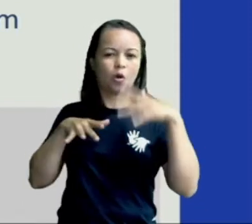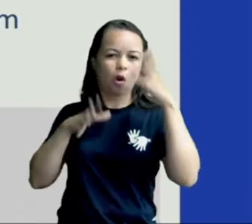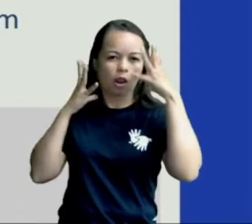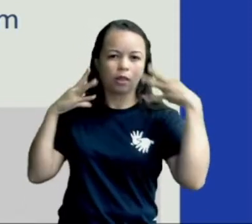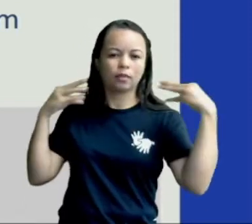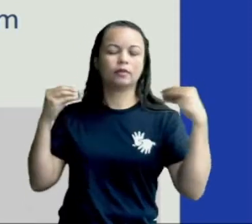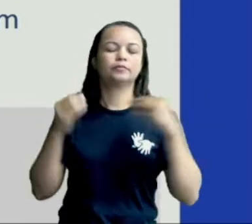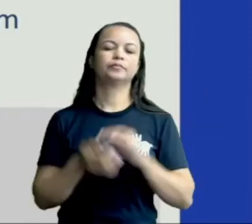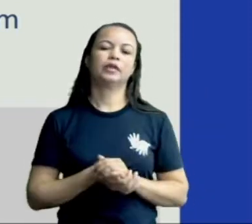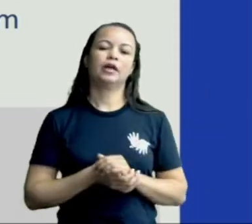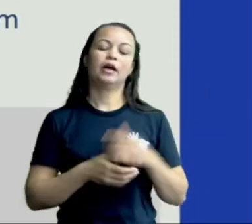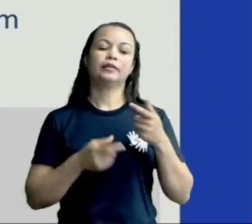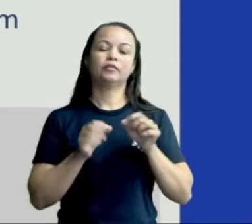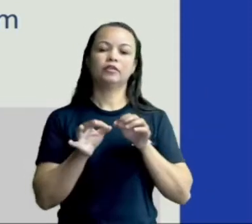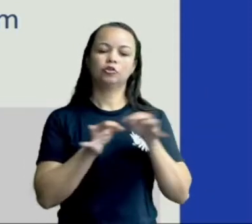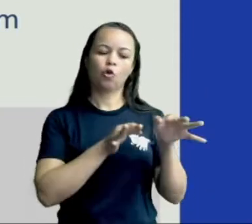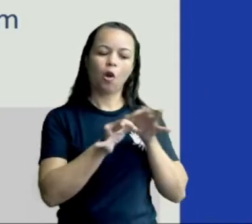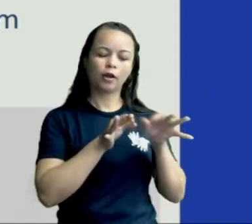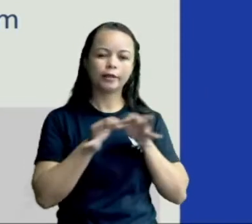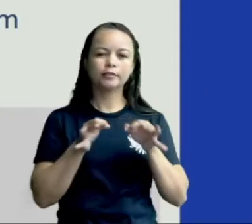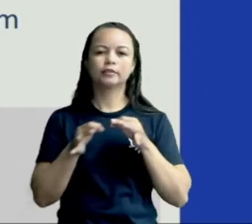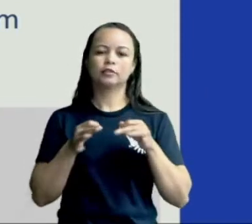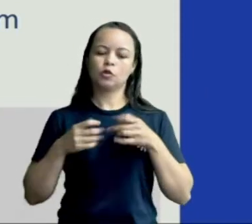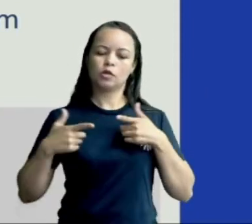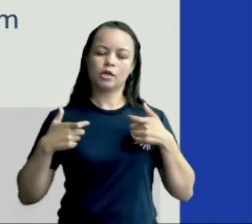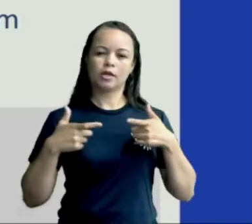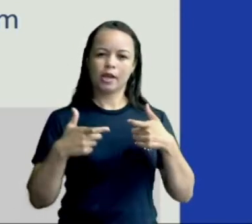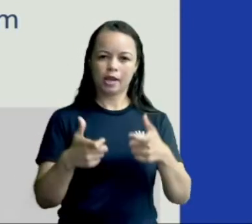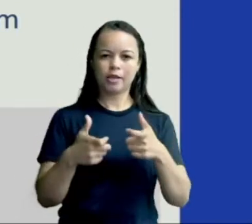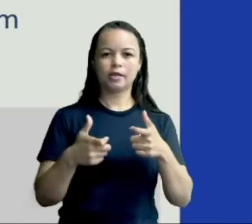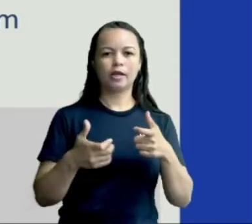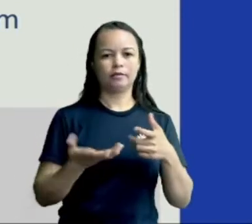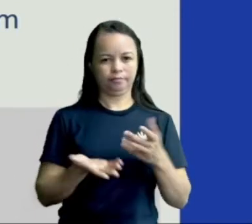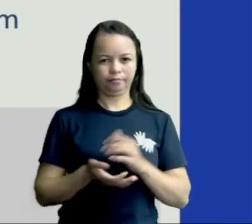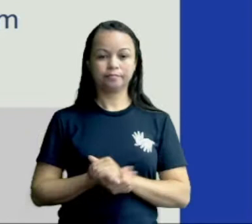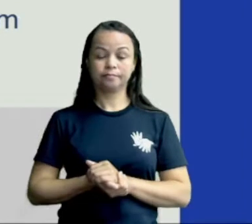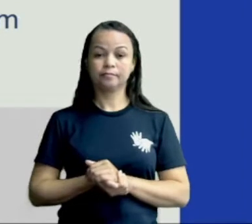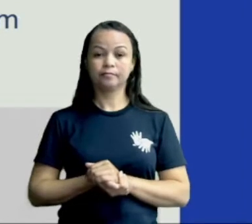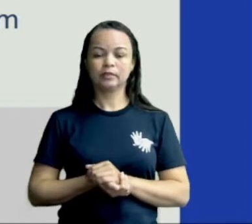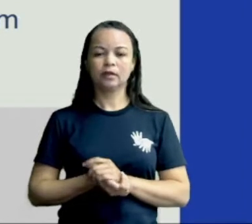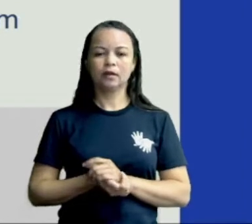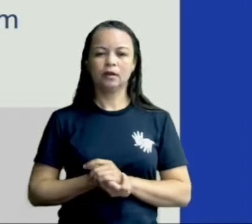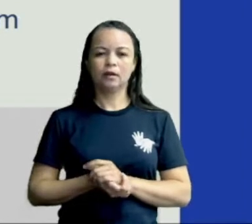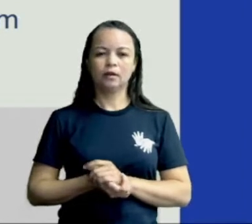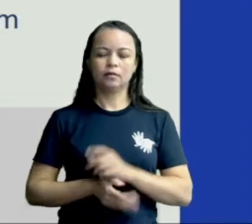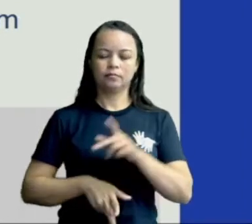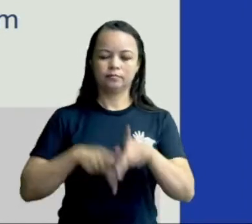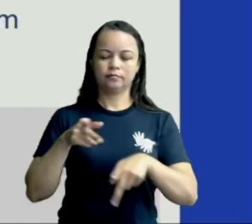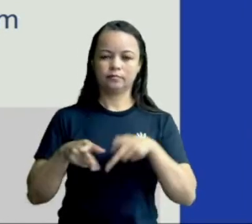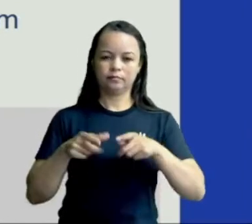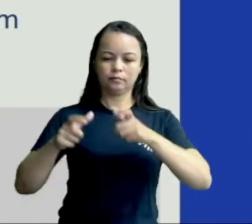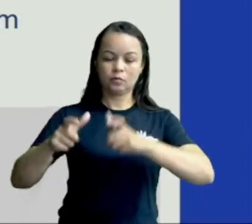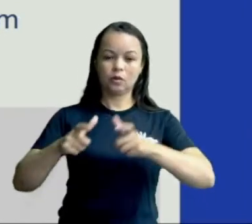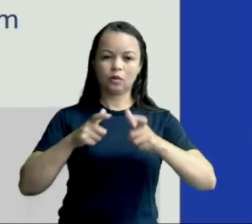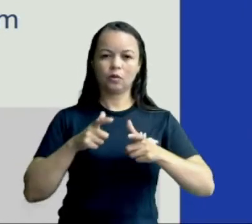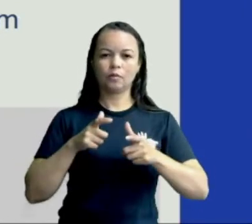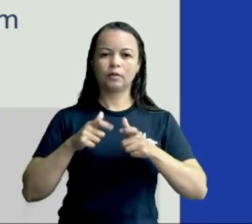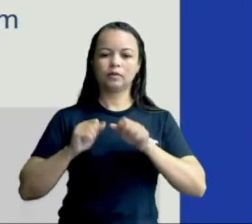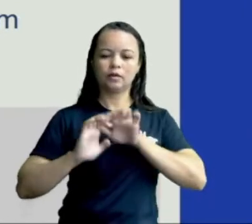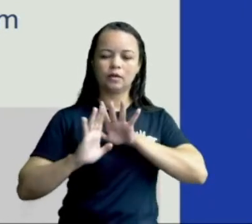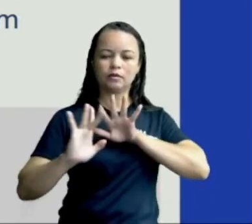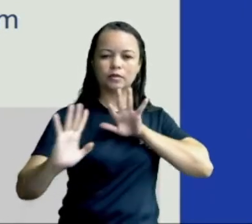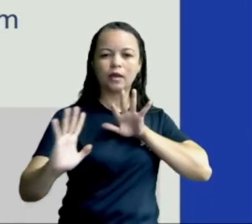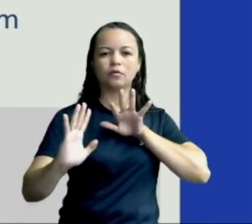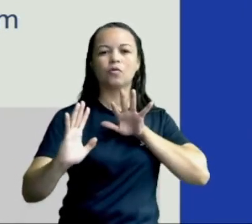de um sistema bem estabelecido de guerrilhas e emboscadas. A população local manteve cerco